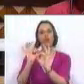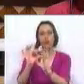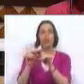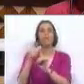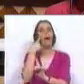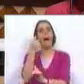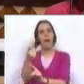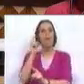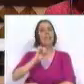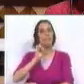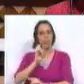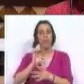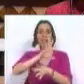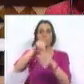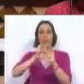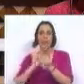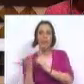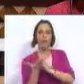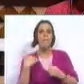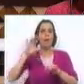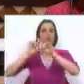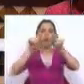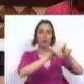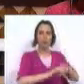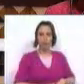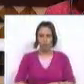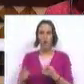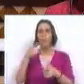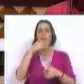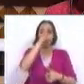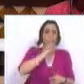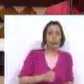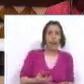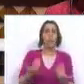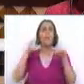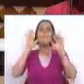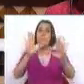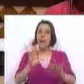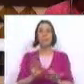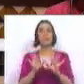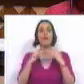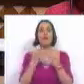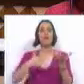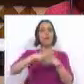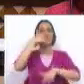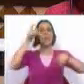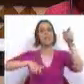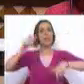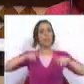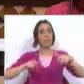reconhecendo-se a importância do envolvimento dos mais diversos atores, do Estado, mas também da sociedade civil.